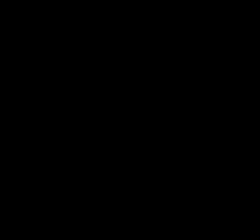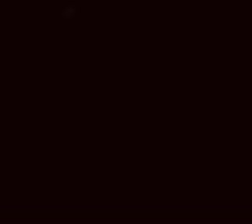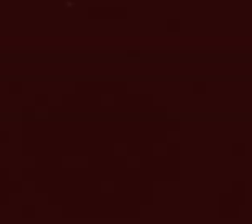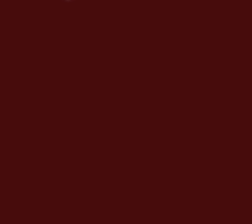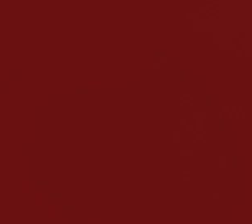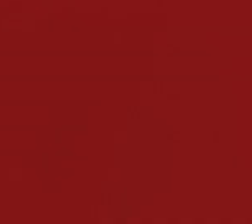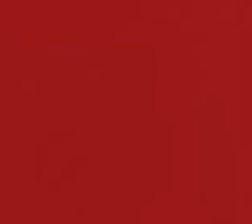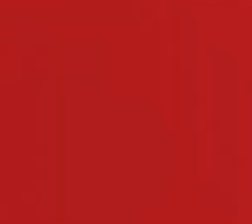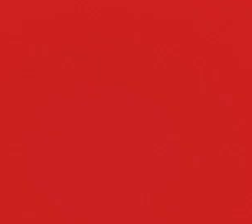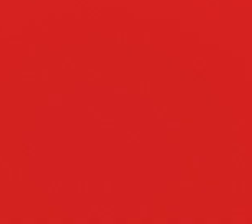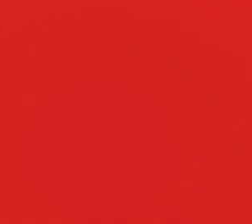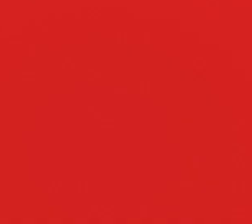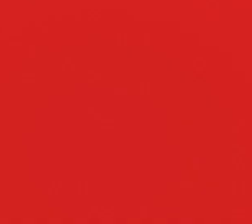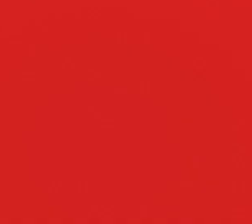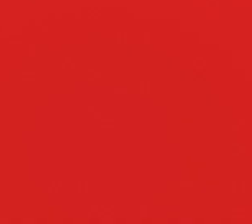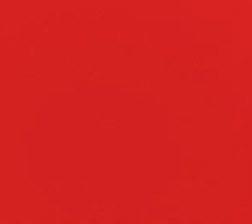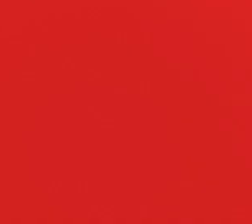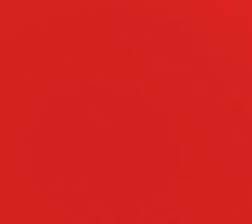E aí